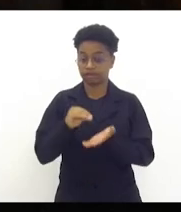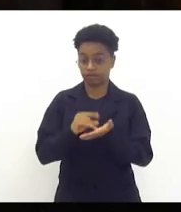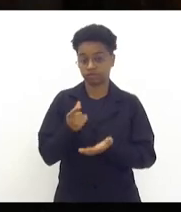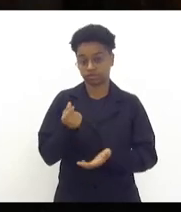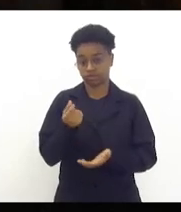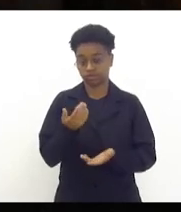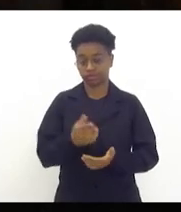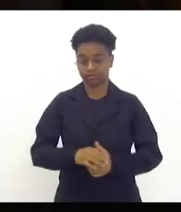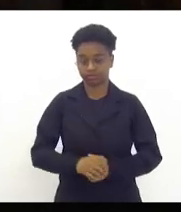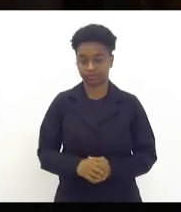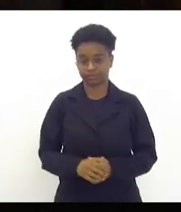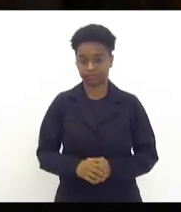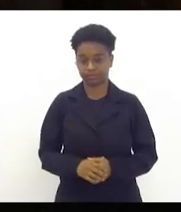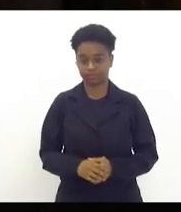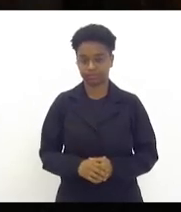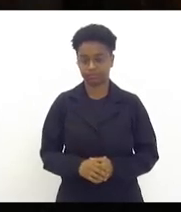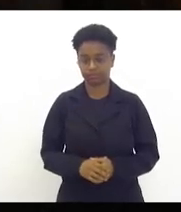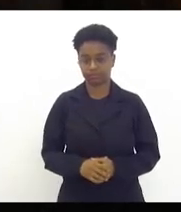dinheiro.